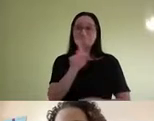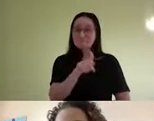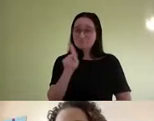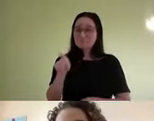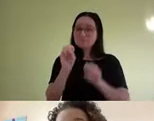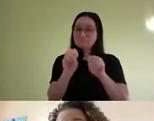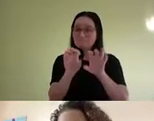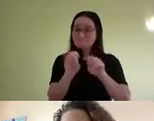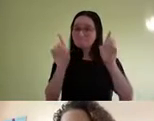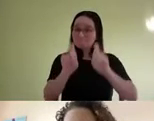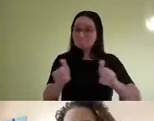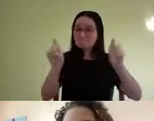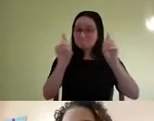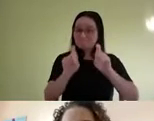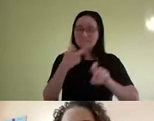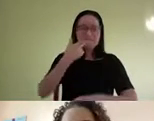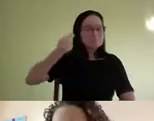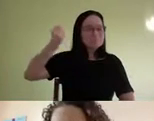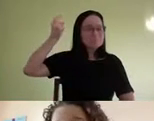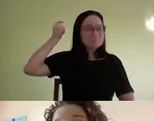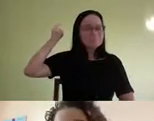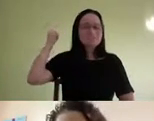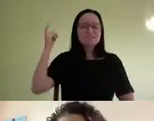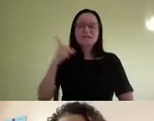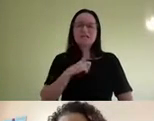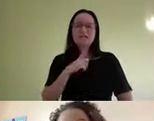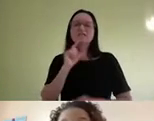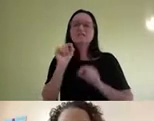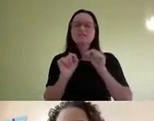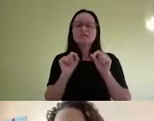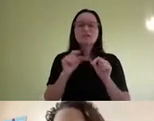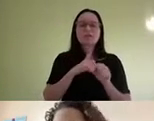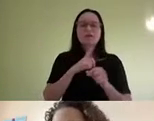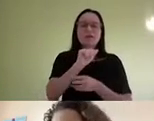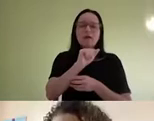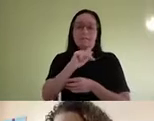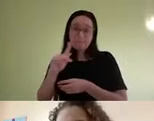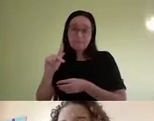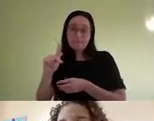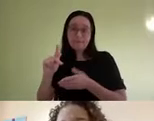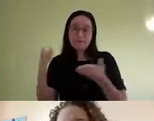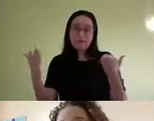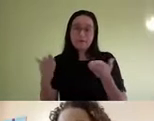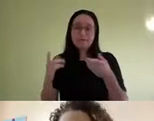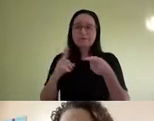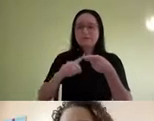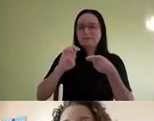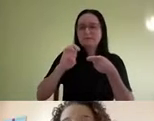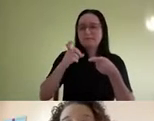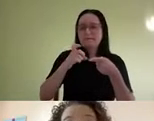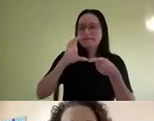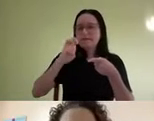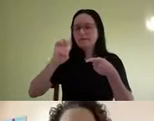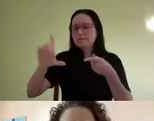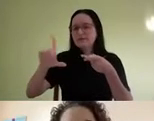professora que na época eram aplicativos que hoje muitos conhecem como Excel, como Word,